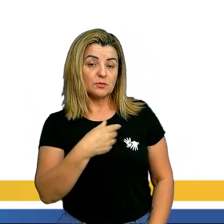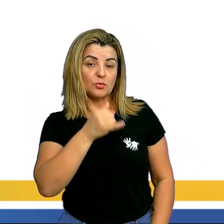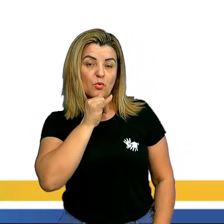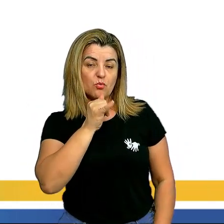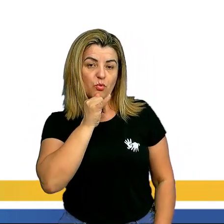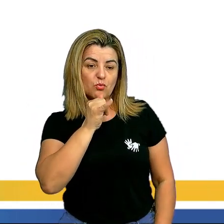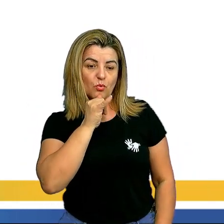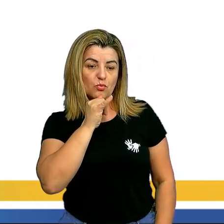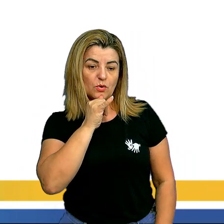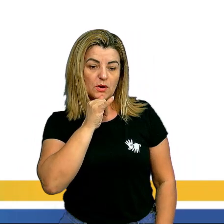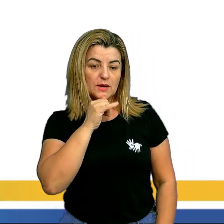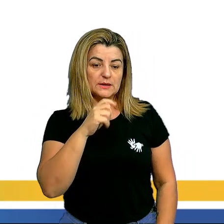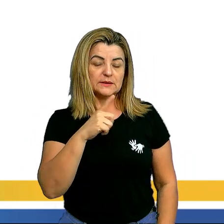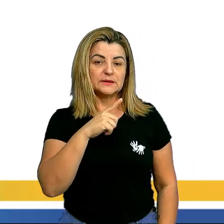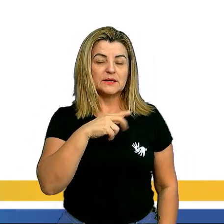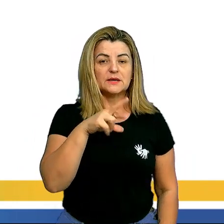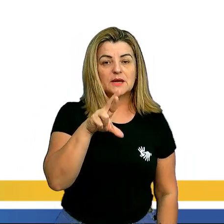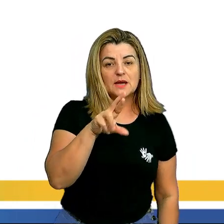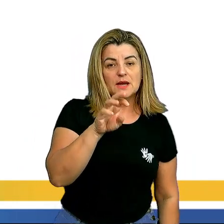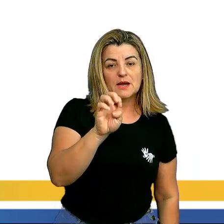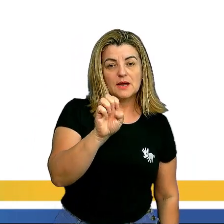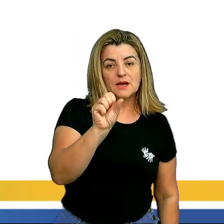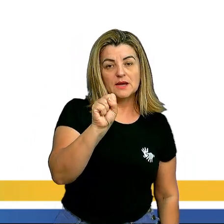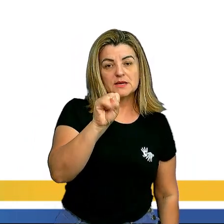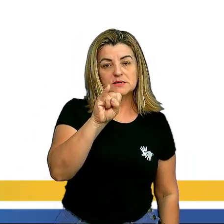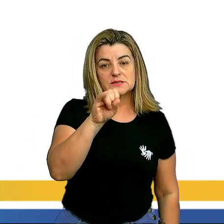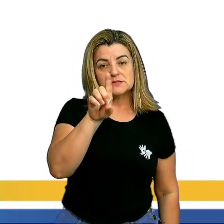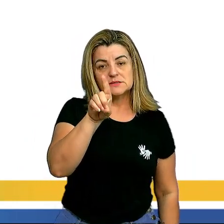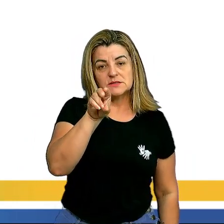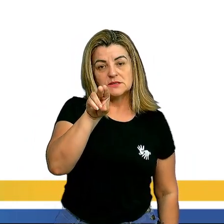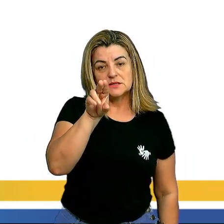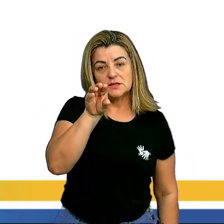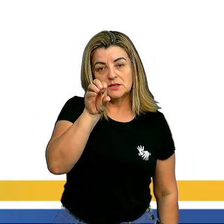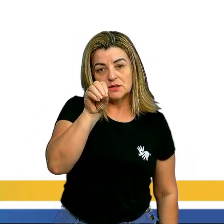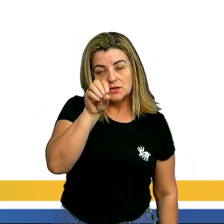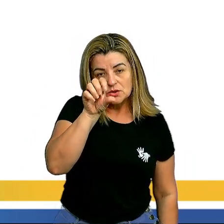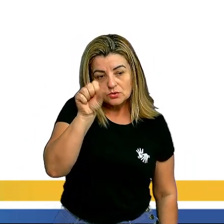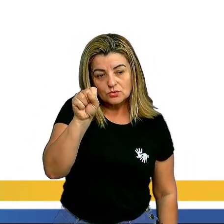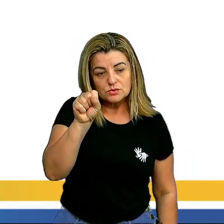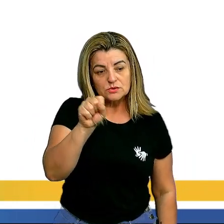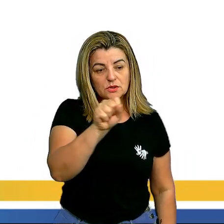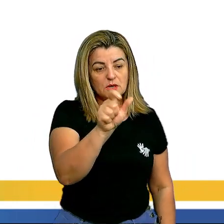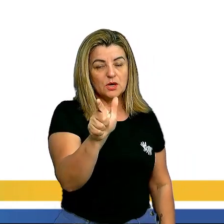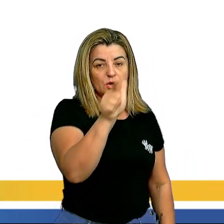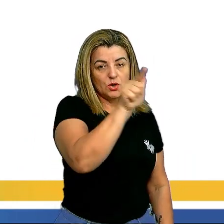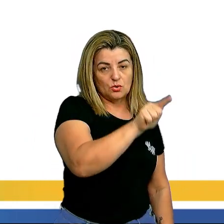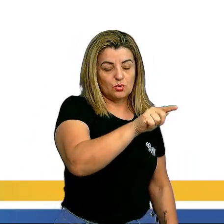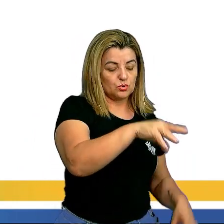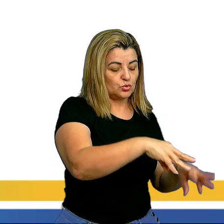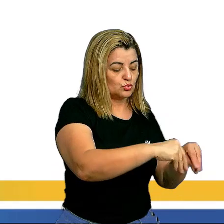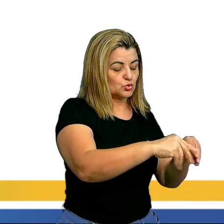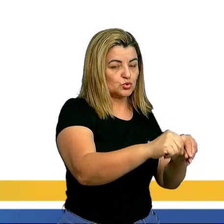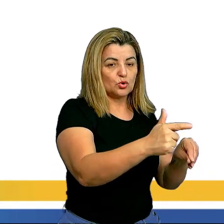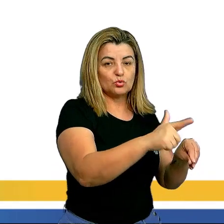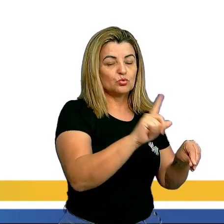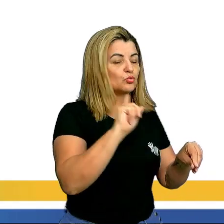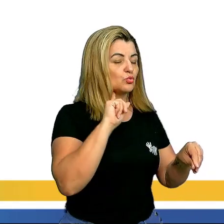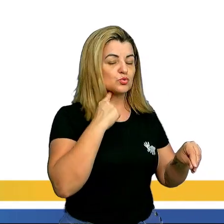a gente tem resíduos de mina e um solo não contaminado, tá? Estão no mesmo, querendo ou não, ambiente,